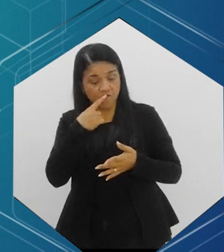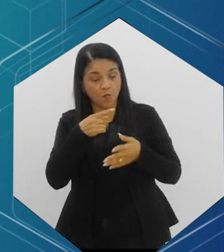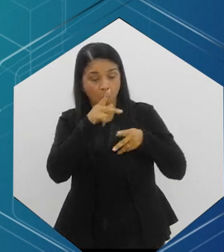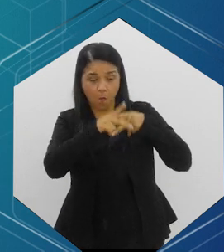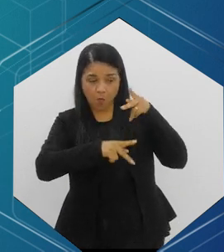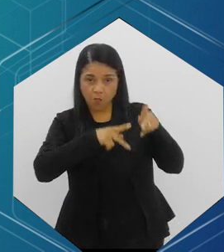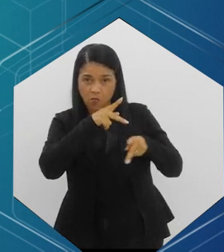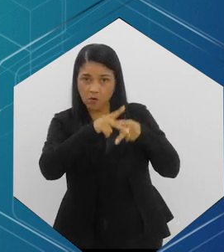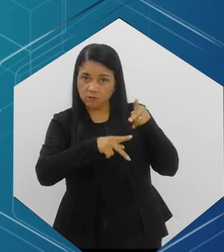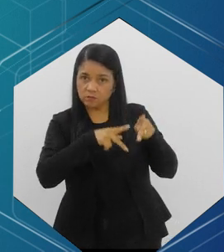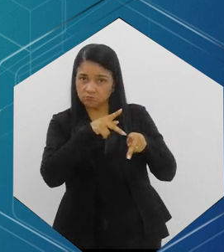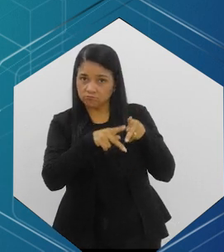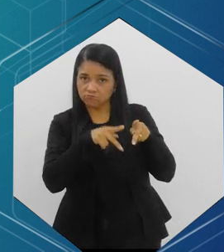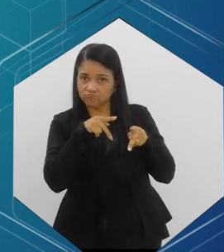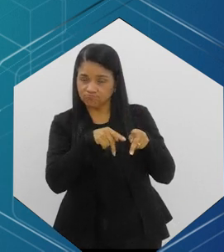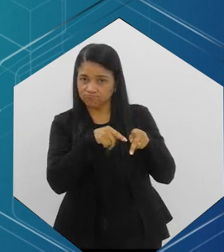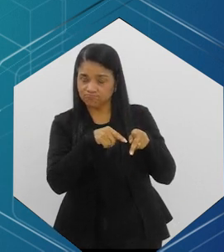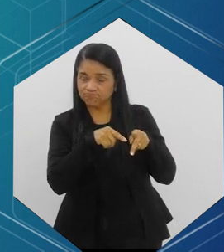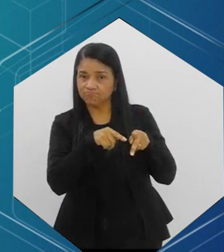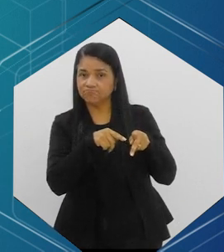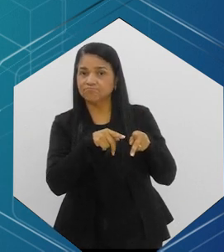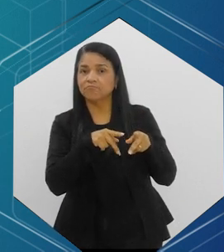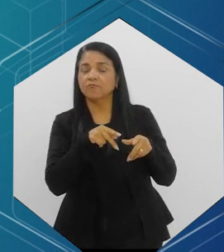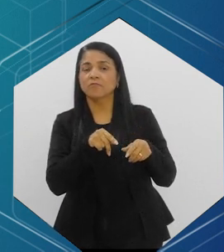de população